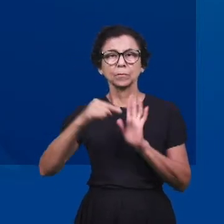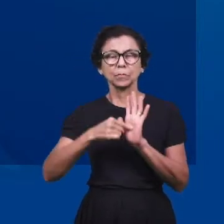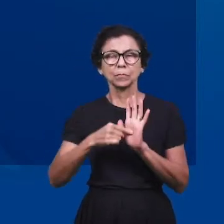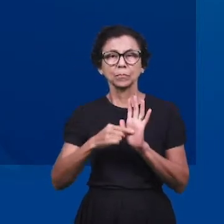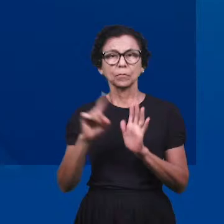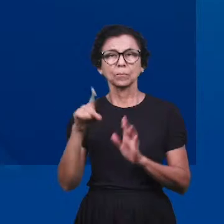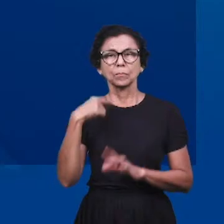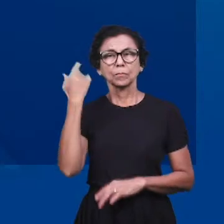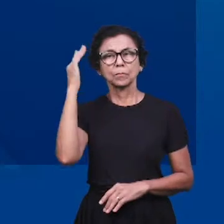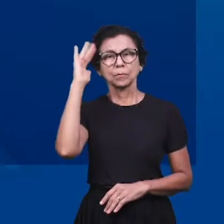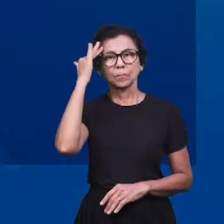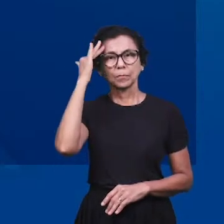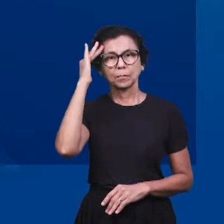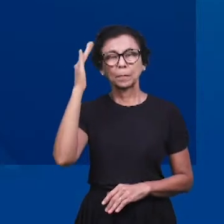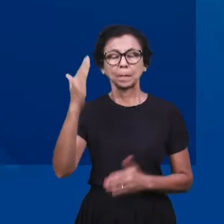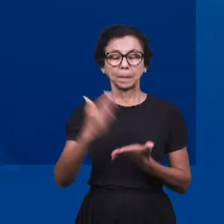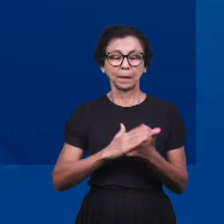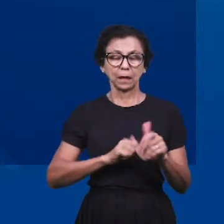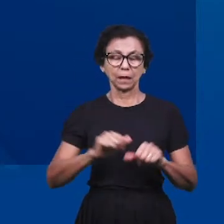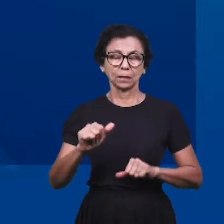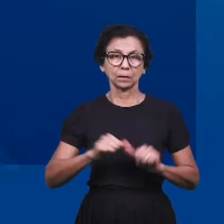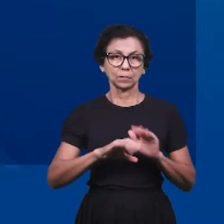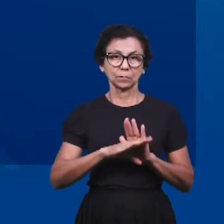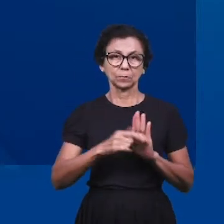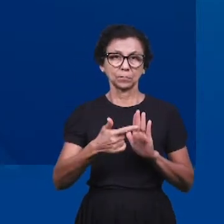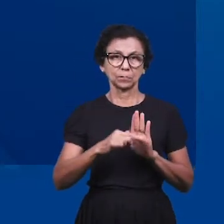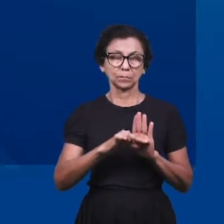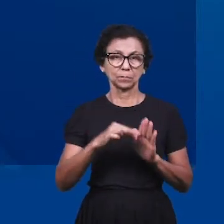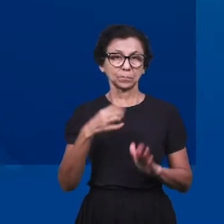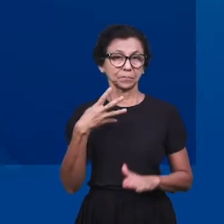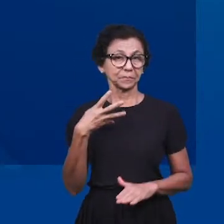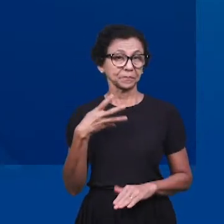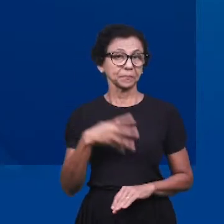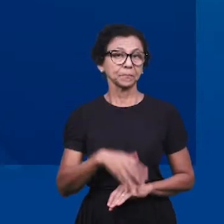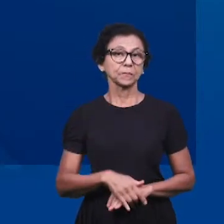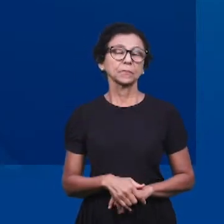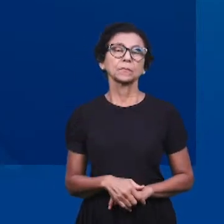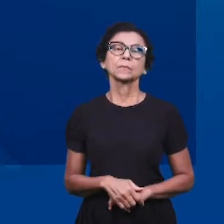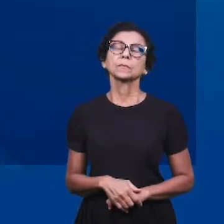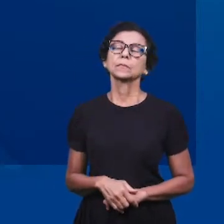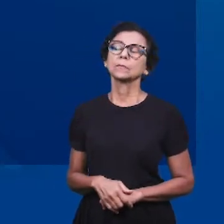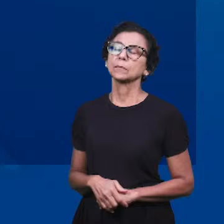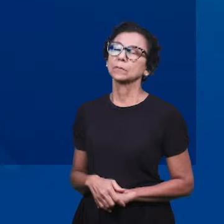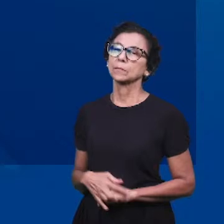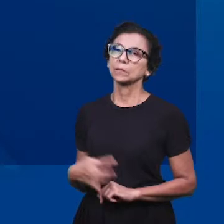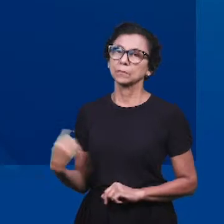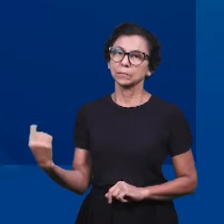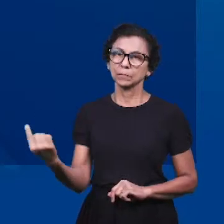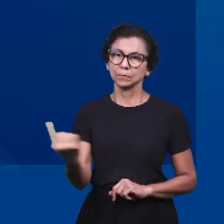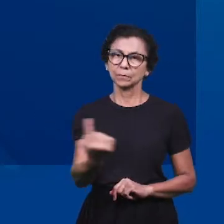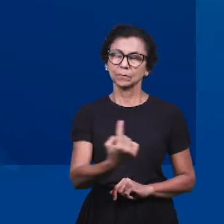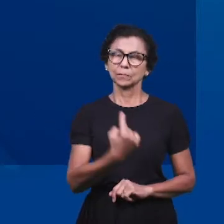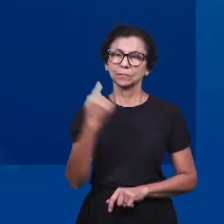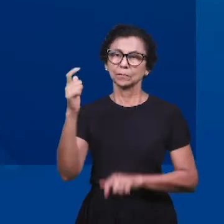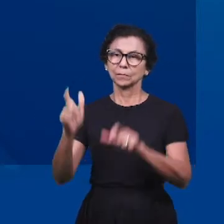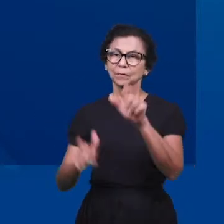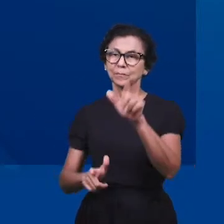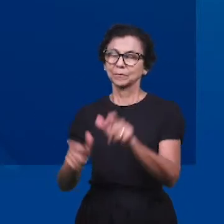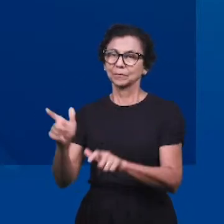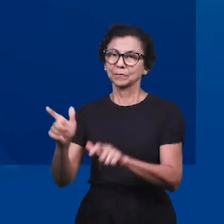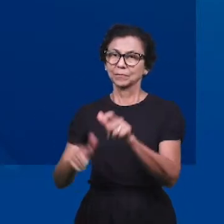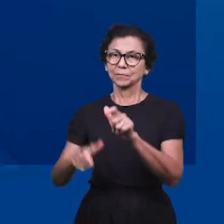No livro de Atos, capítulo 2, versículo 4, nos diz o seguinte: E todos foram cheios do Espírito Santo